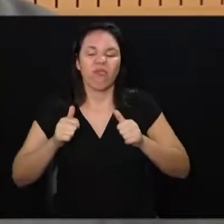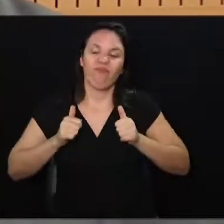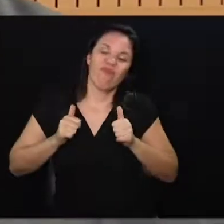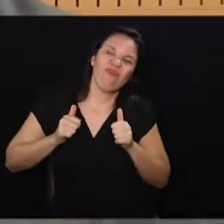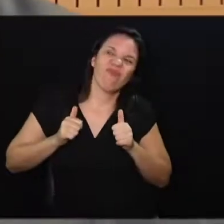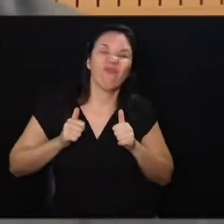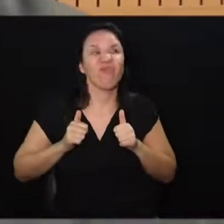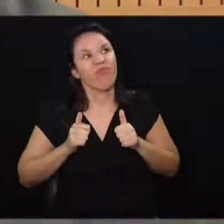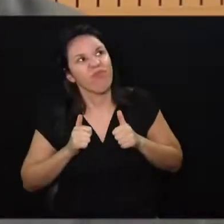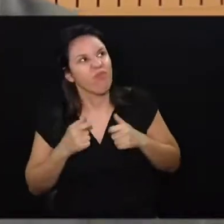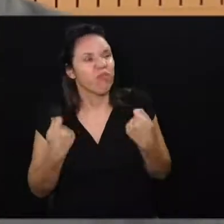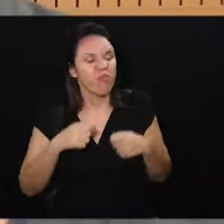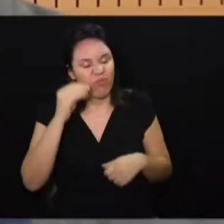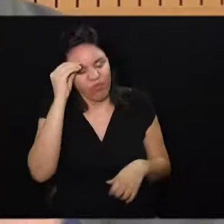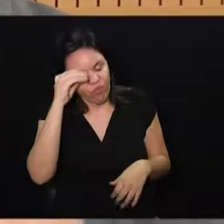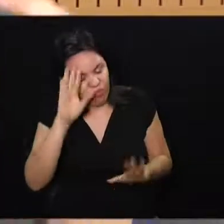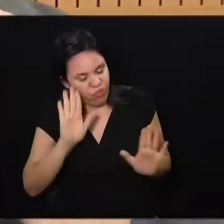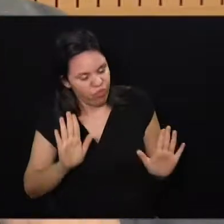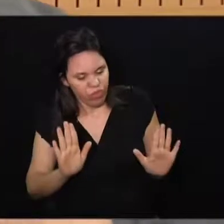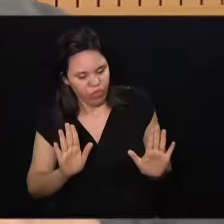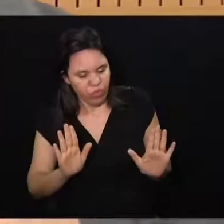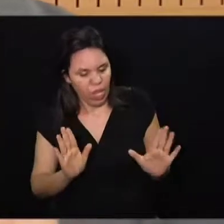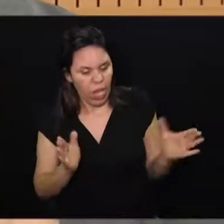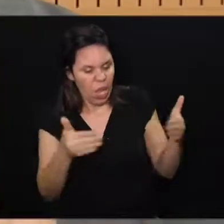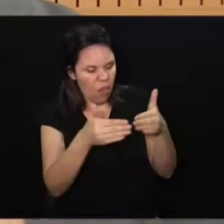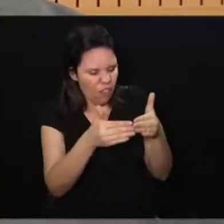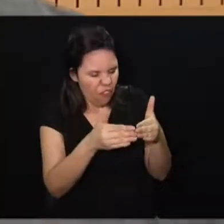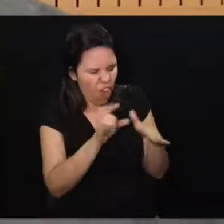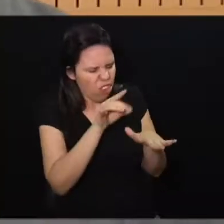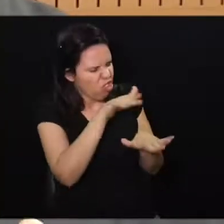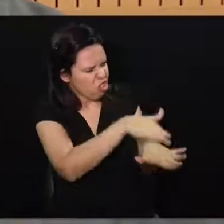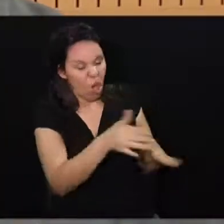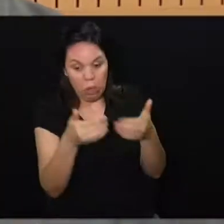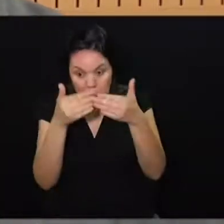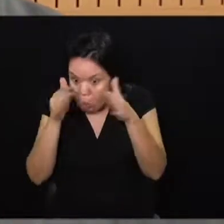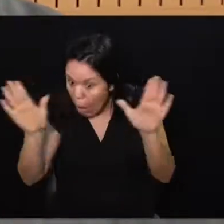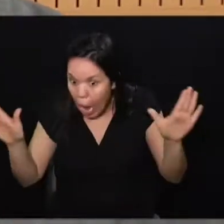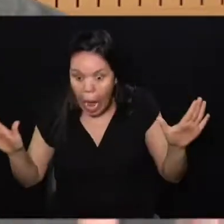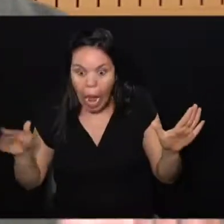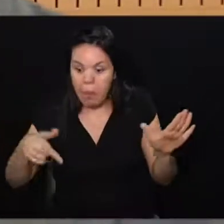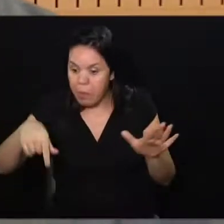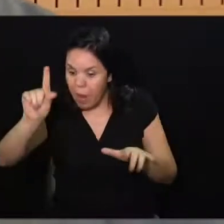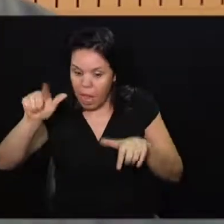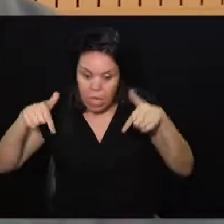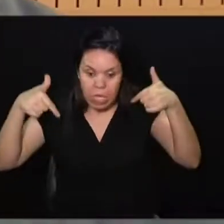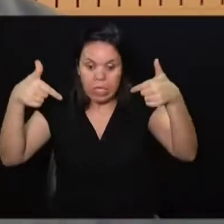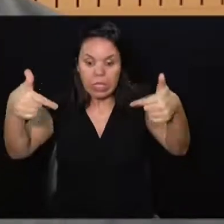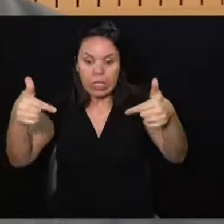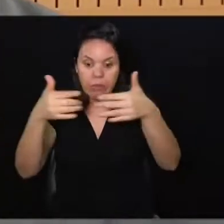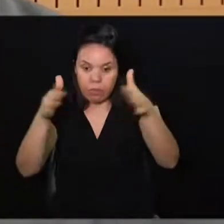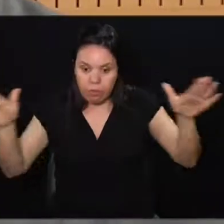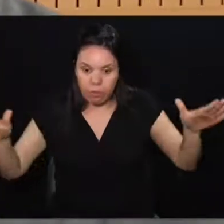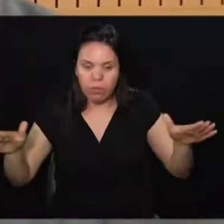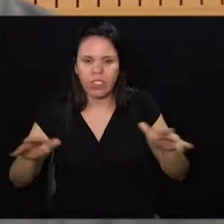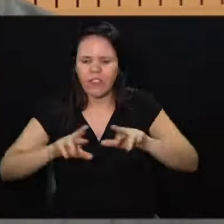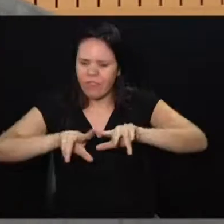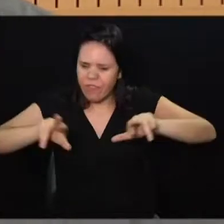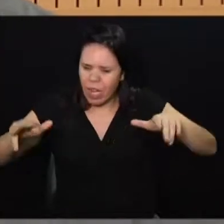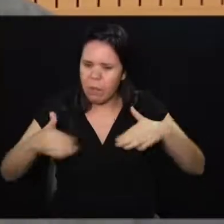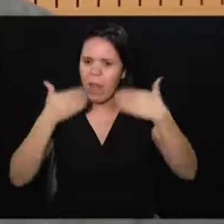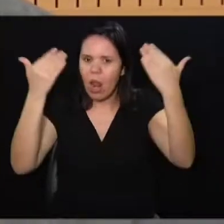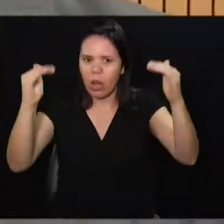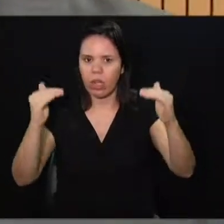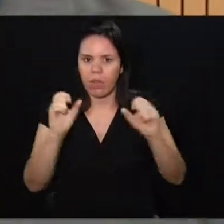conforto. E elas acabam ficando ali como se fosse dentro de um casulo. E ela não consegue então sair dali para galgar com situações melhores